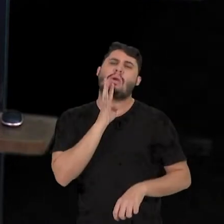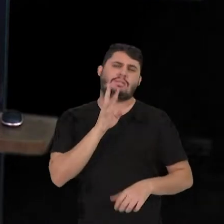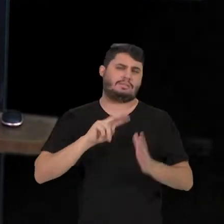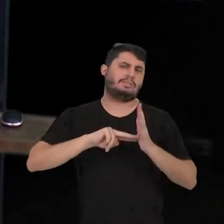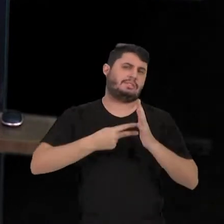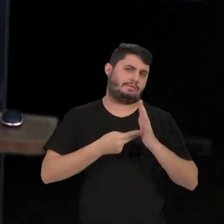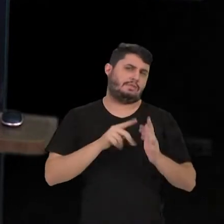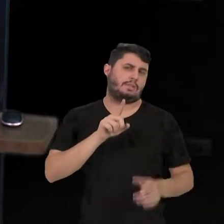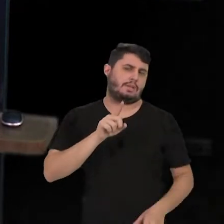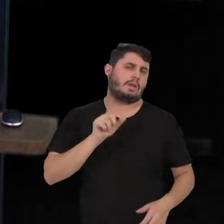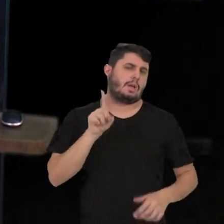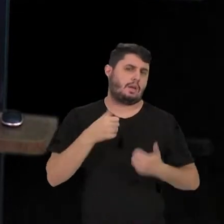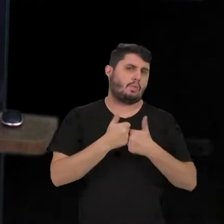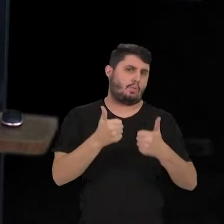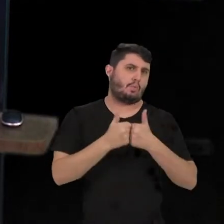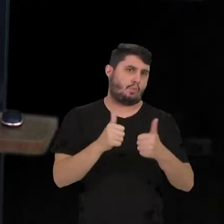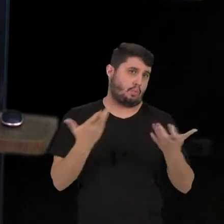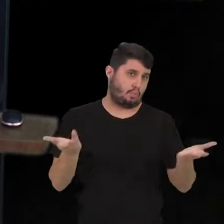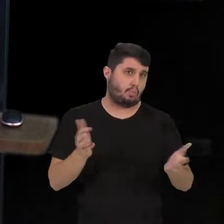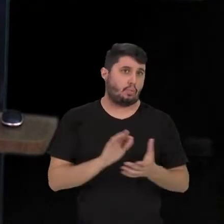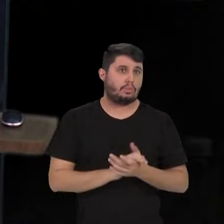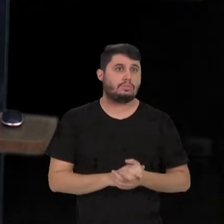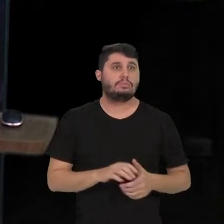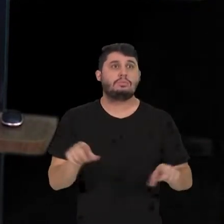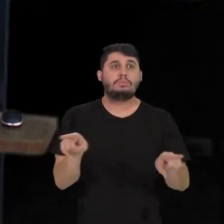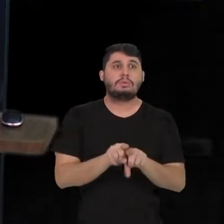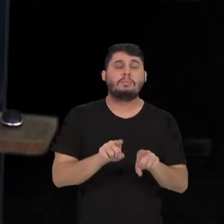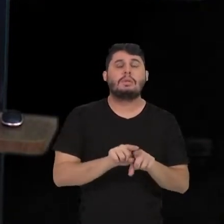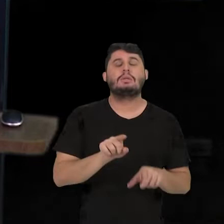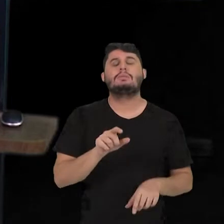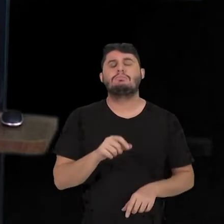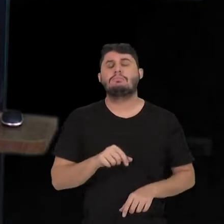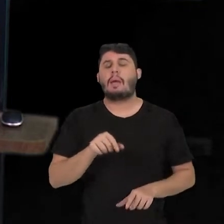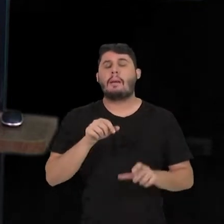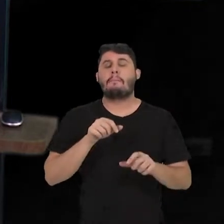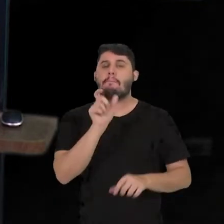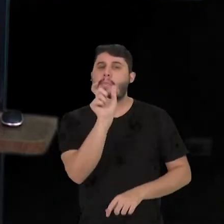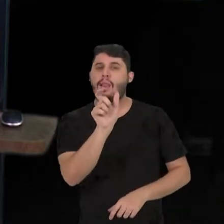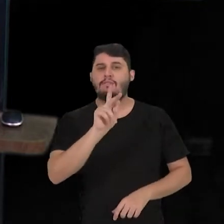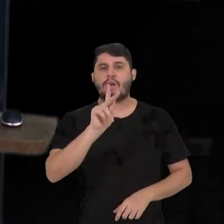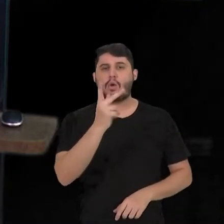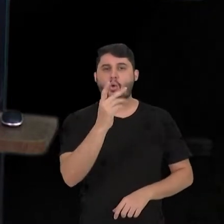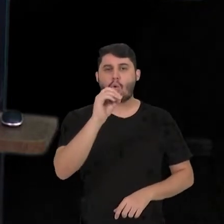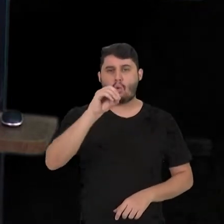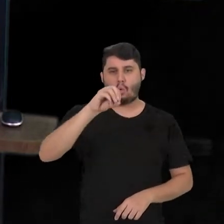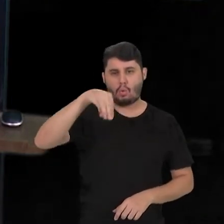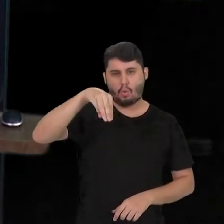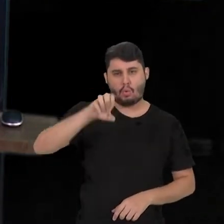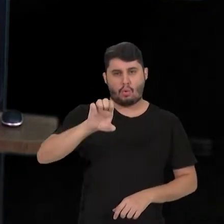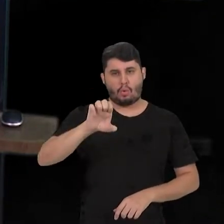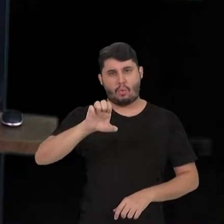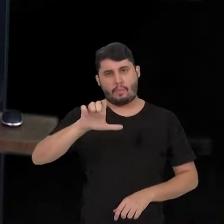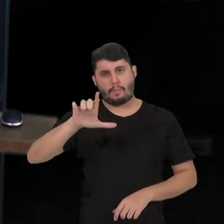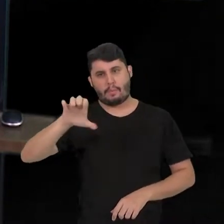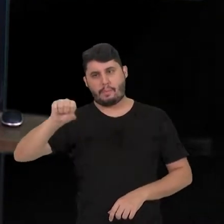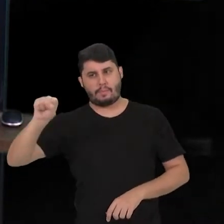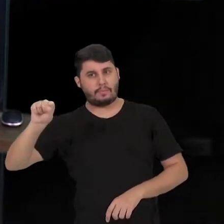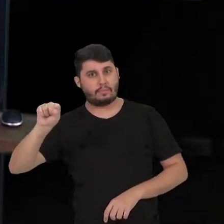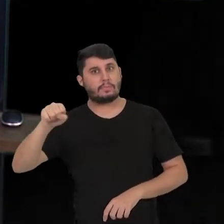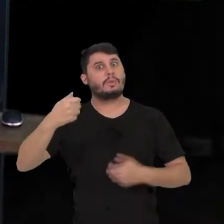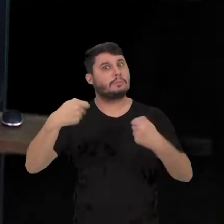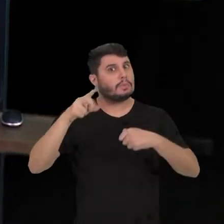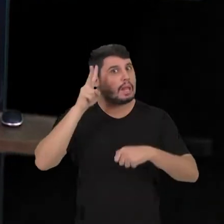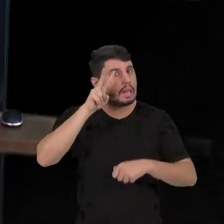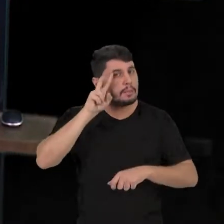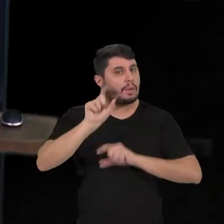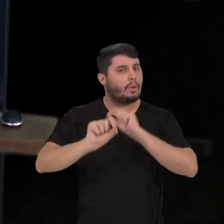essa palavra, mas se a gente consegue considerar aqui o radical da palavra, esquece o less do final e tem o home, né, que é mais ou menos como se fosse house,